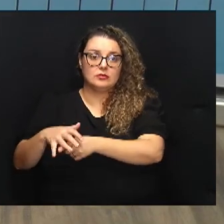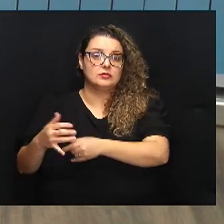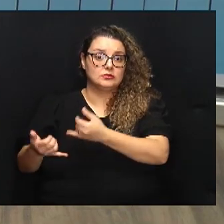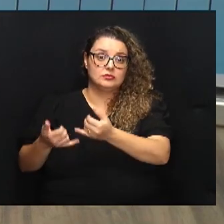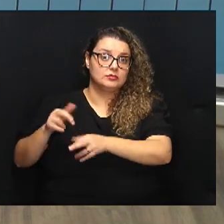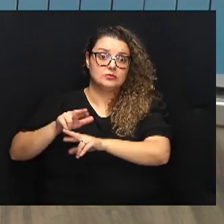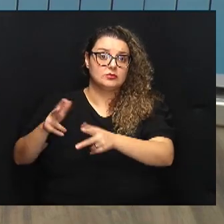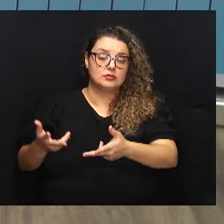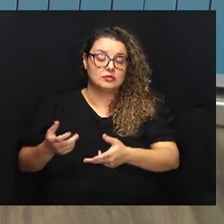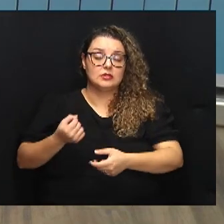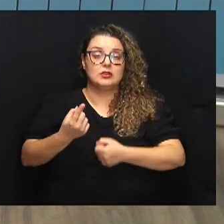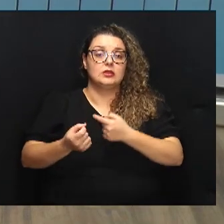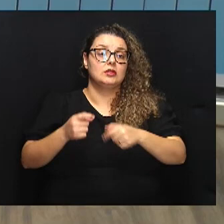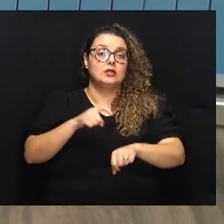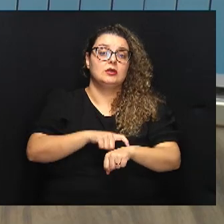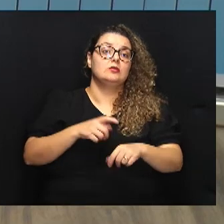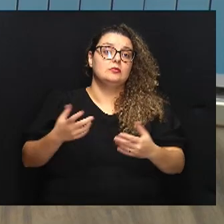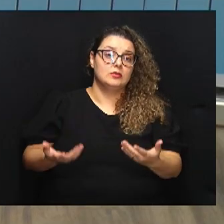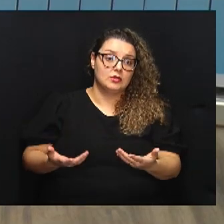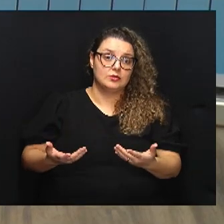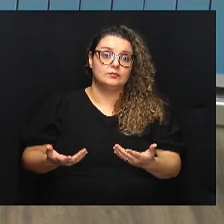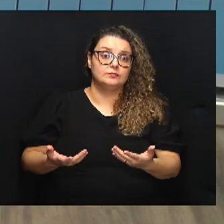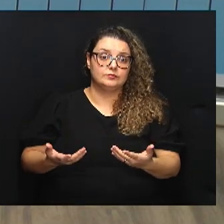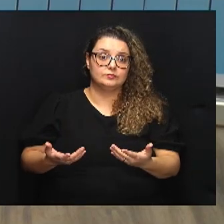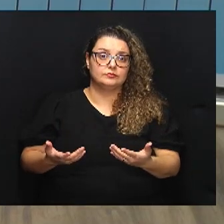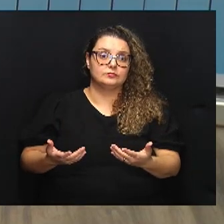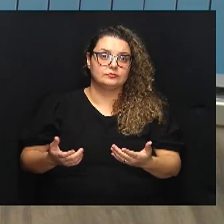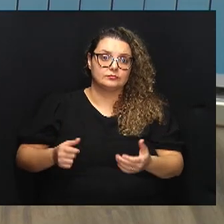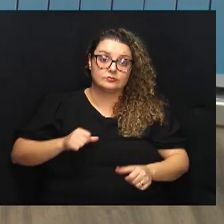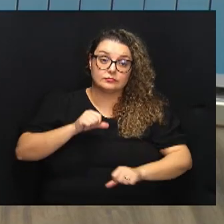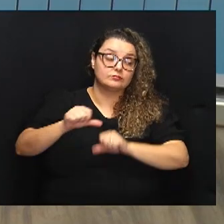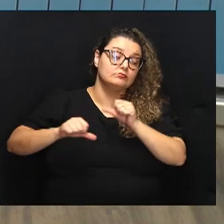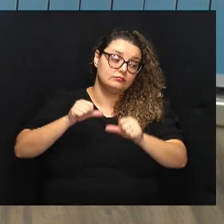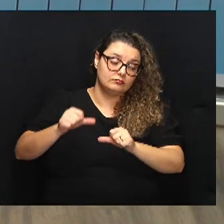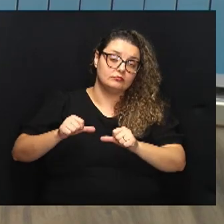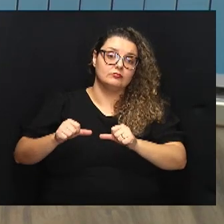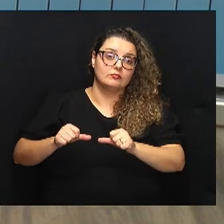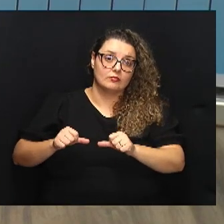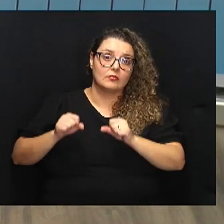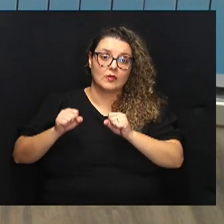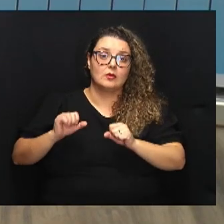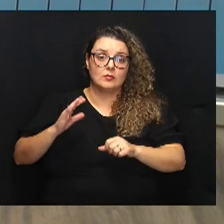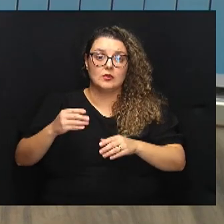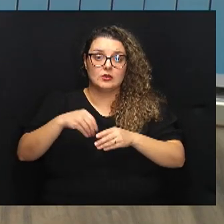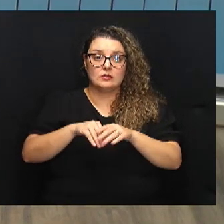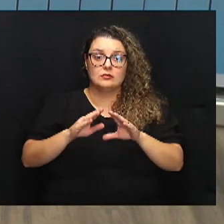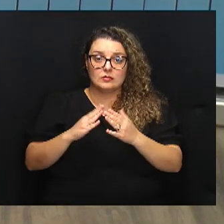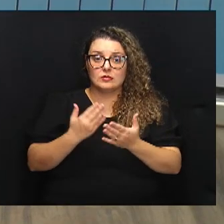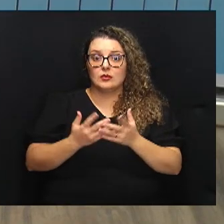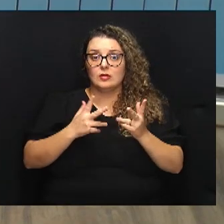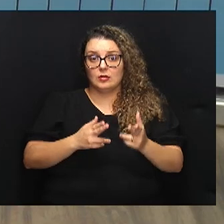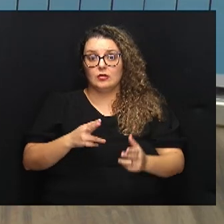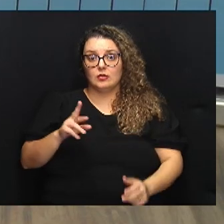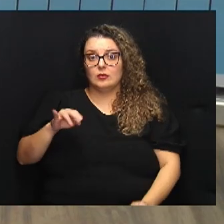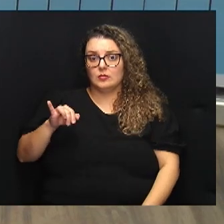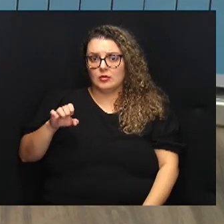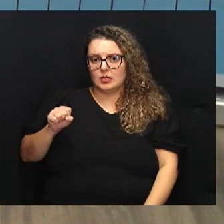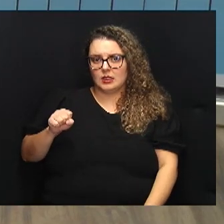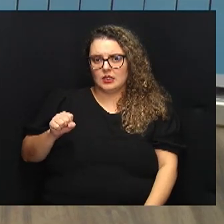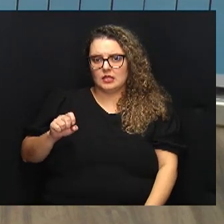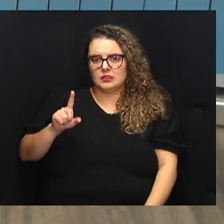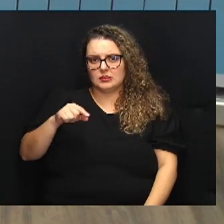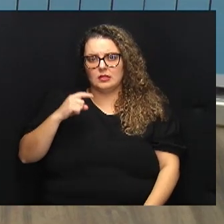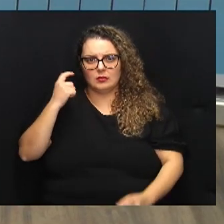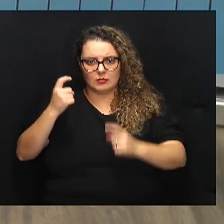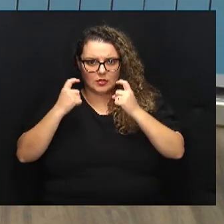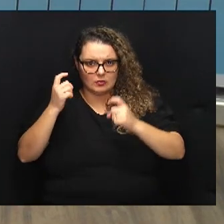Em algum momento ela se rebela e isso pode acontecer na escola aqui, de acordo com o Reis. Essa é uma preocupação